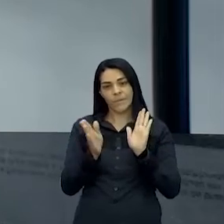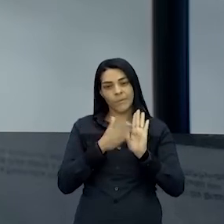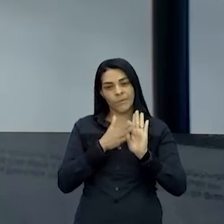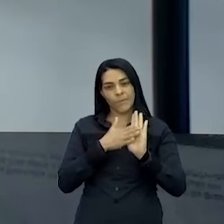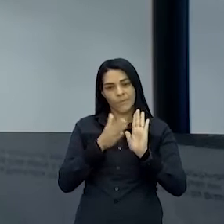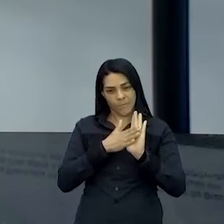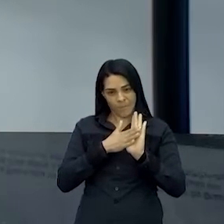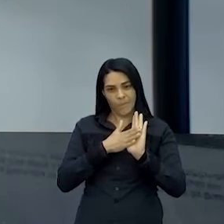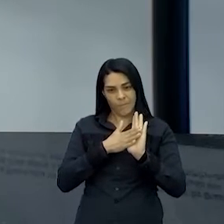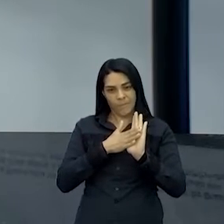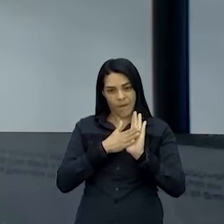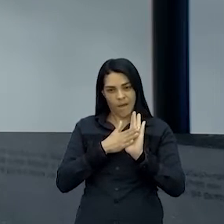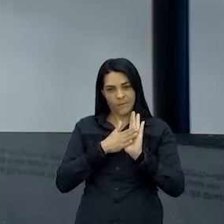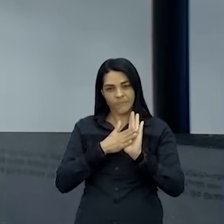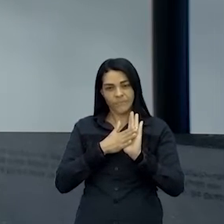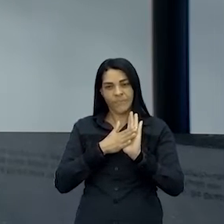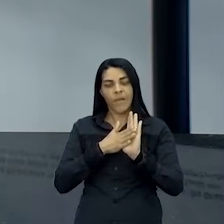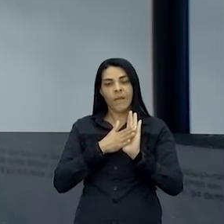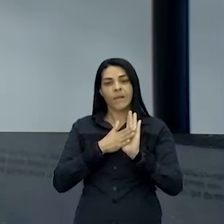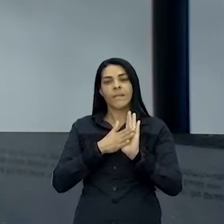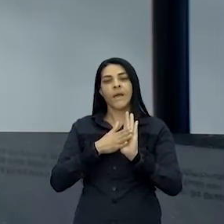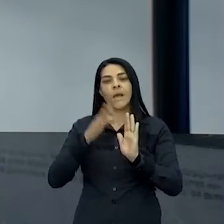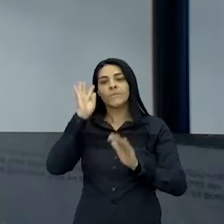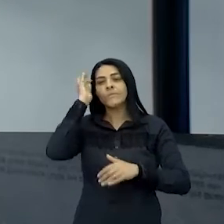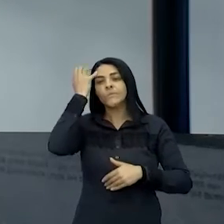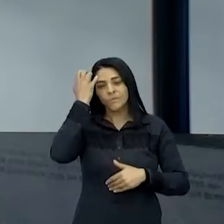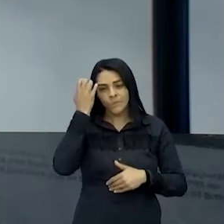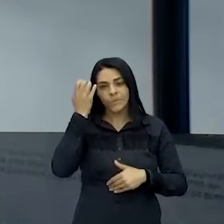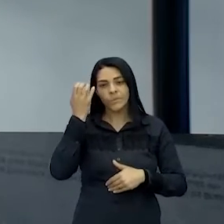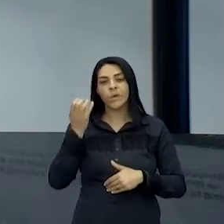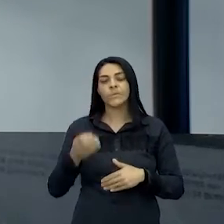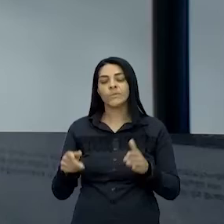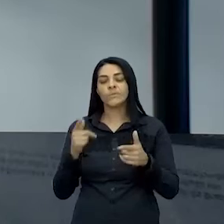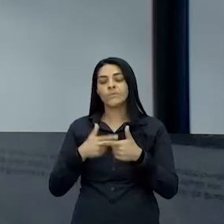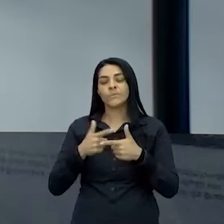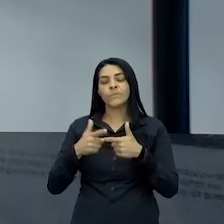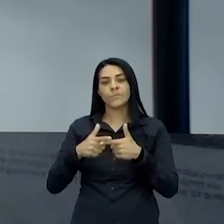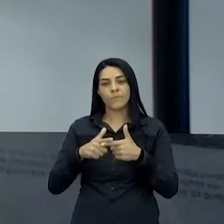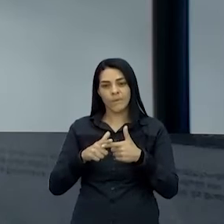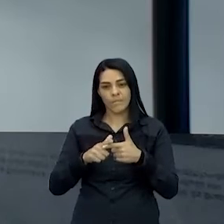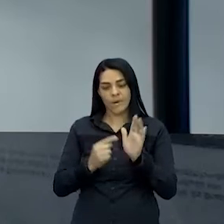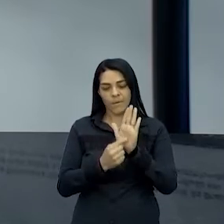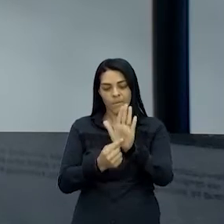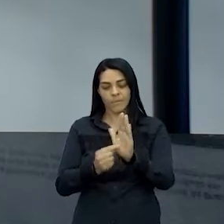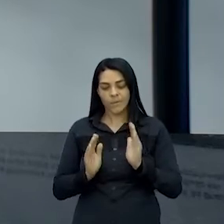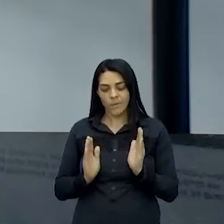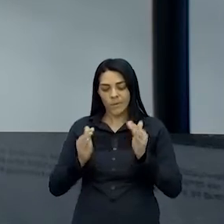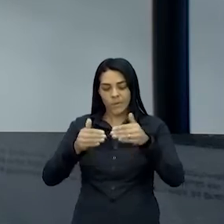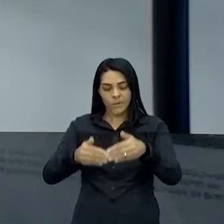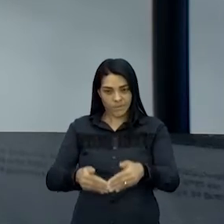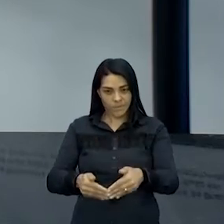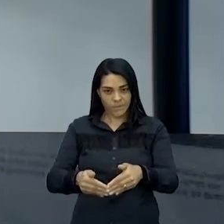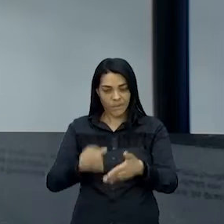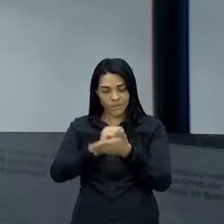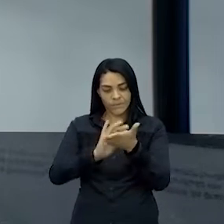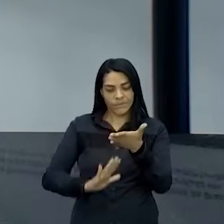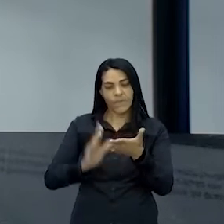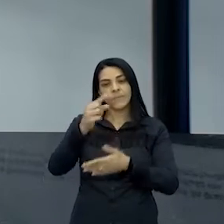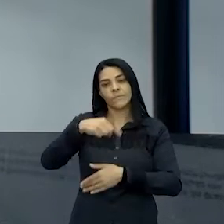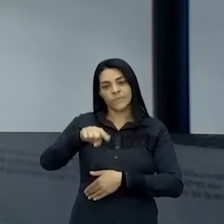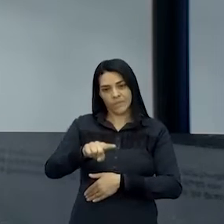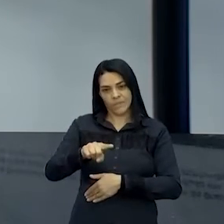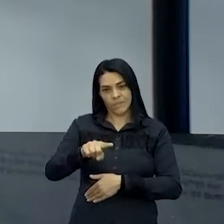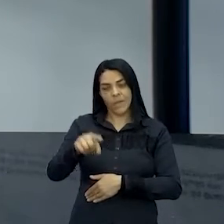alguma solução, né, para o problema que a gente apresentou no fórum. Então a atividade de vocês é justamente essa. Vocês vão